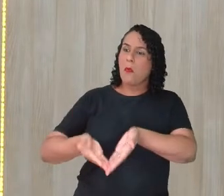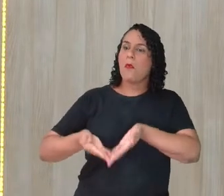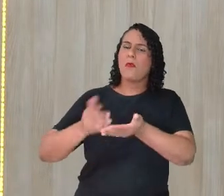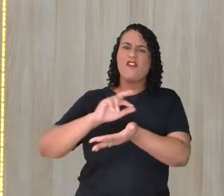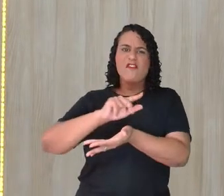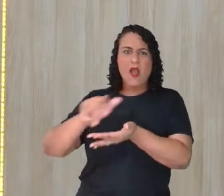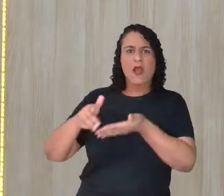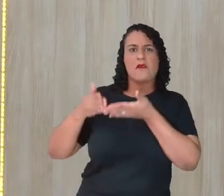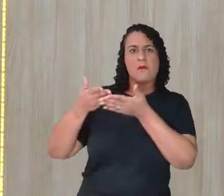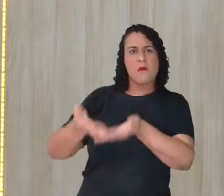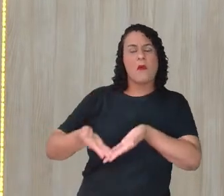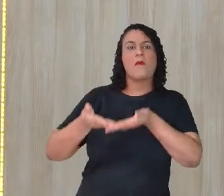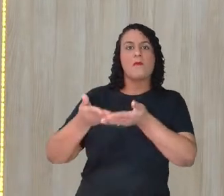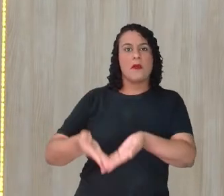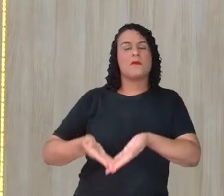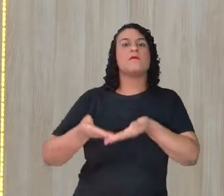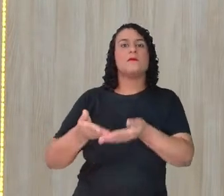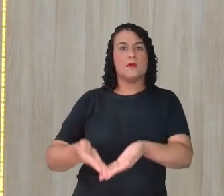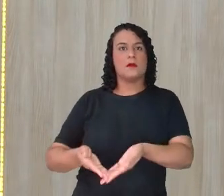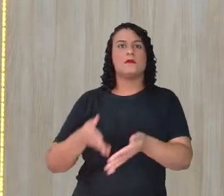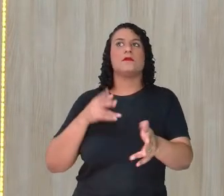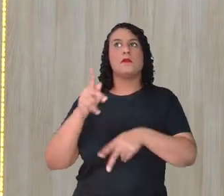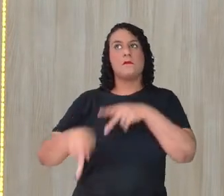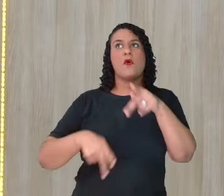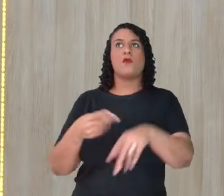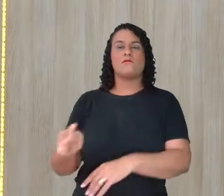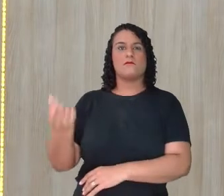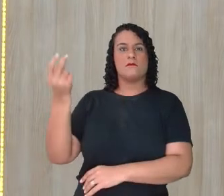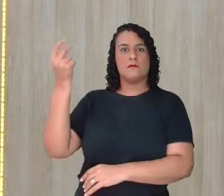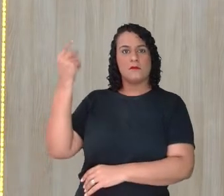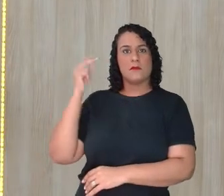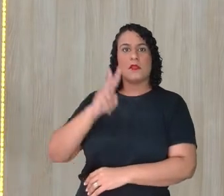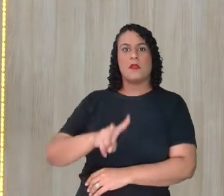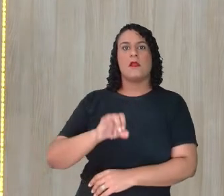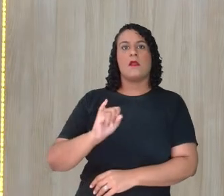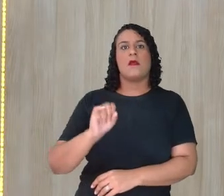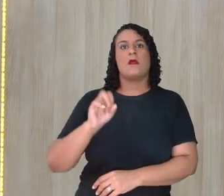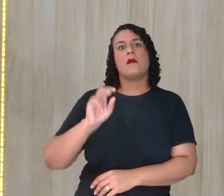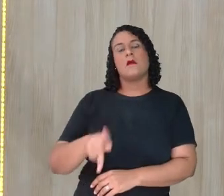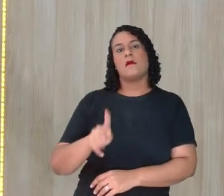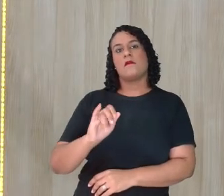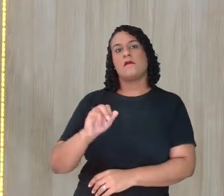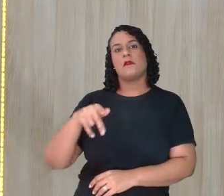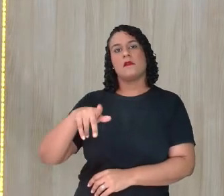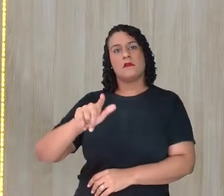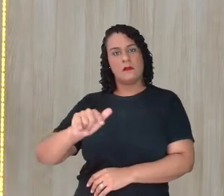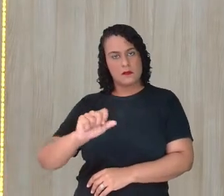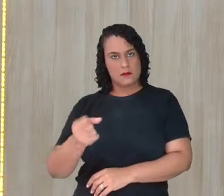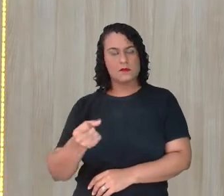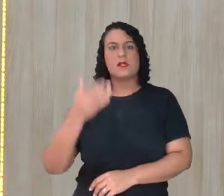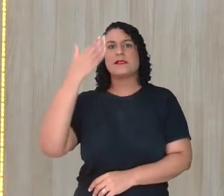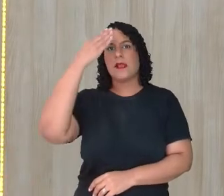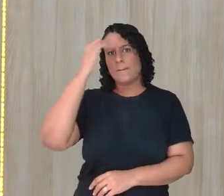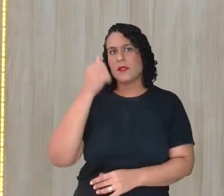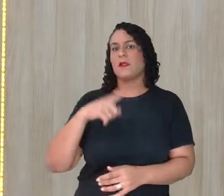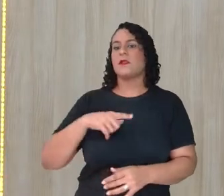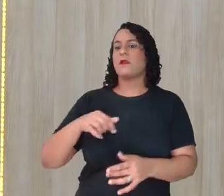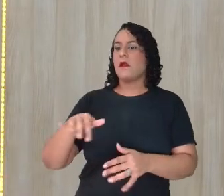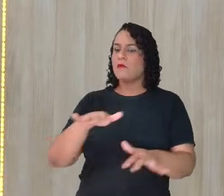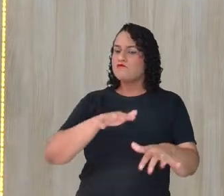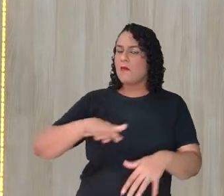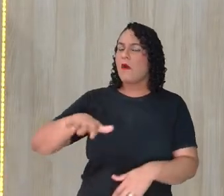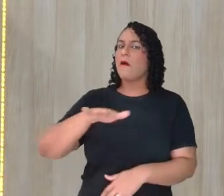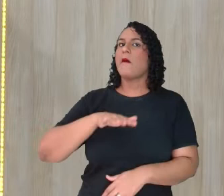né? Expedições de povos mais antigos, como os vikings, por exemplo, já sabia da existência de terra para esse local. Então ele